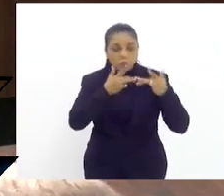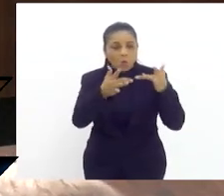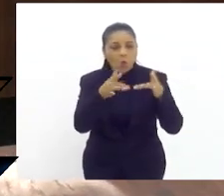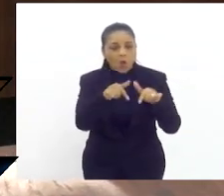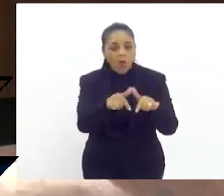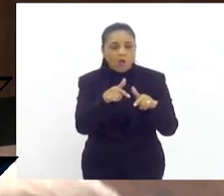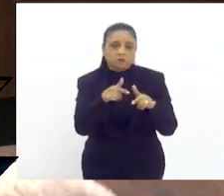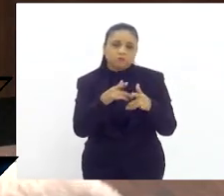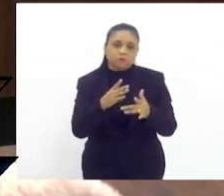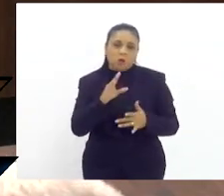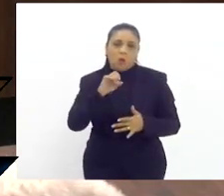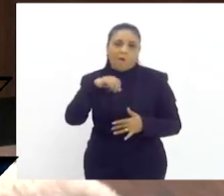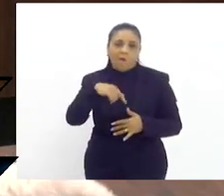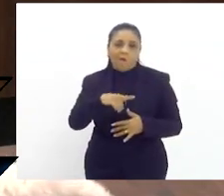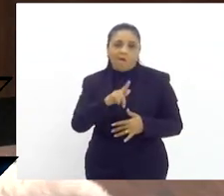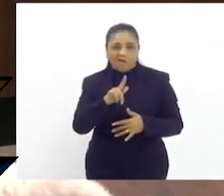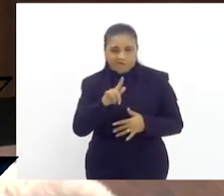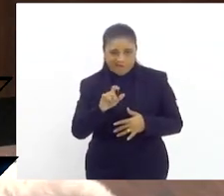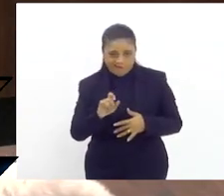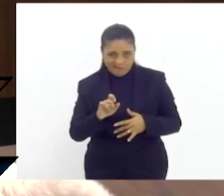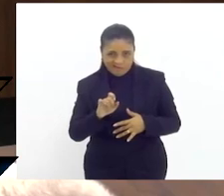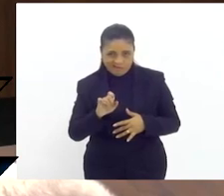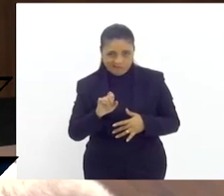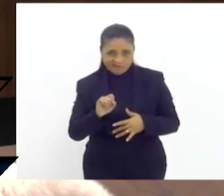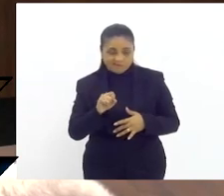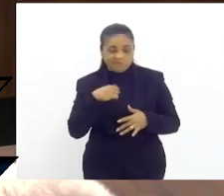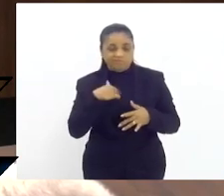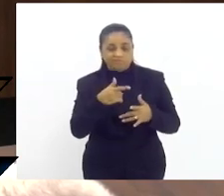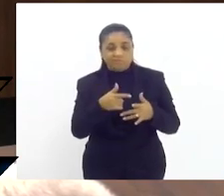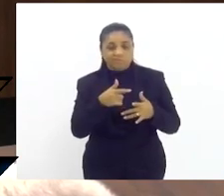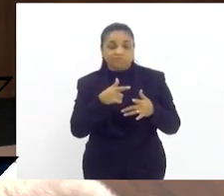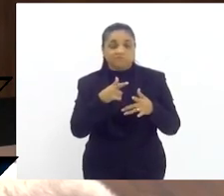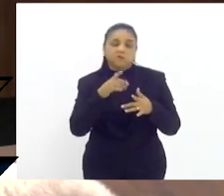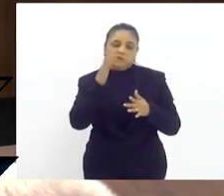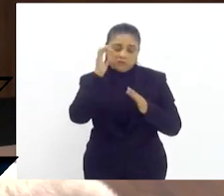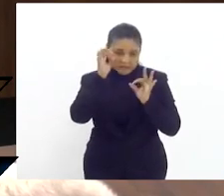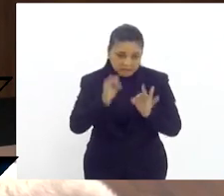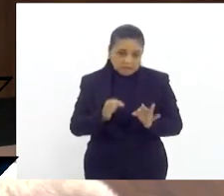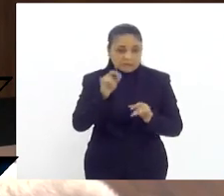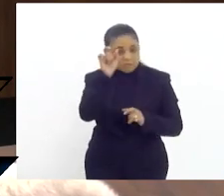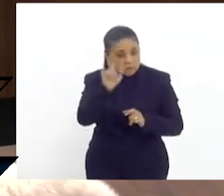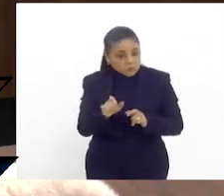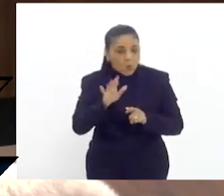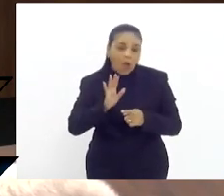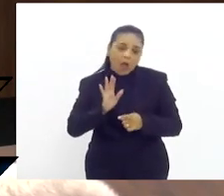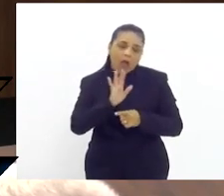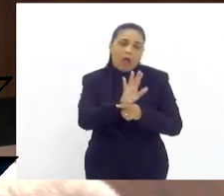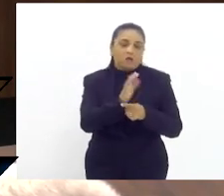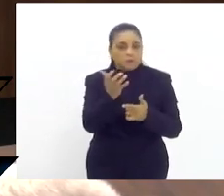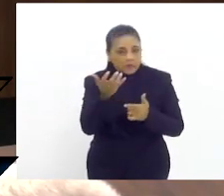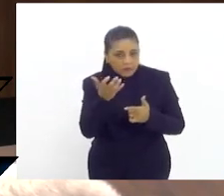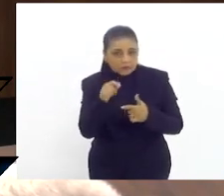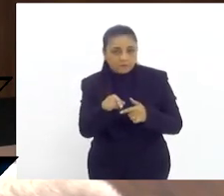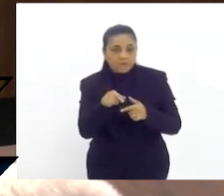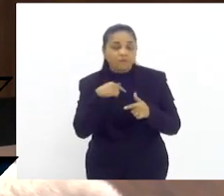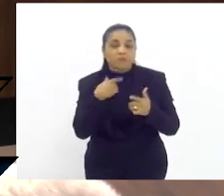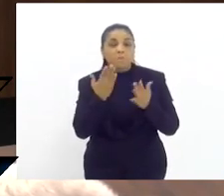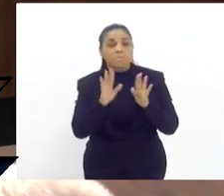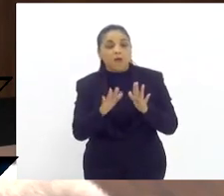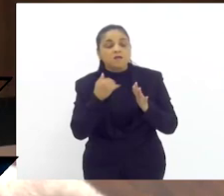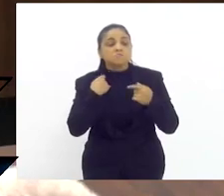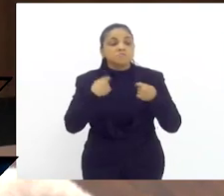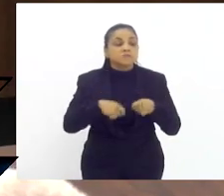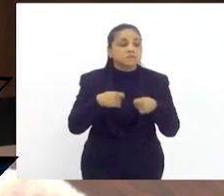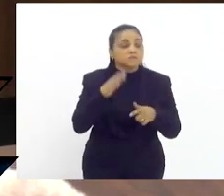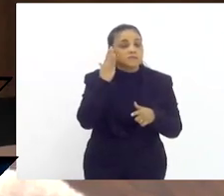instituição eu tenho absoluta certeza que o intuito dessa pessoa é ajudar mas a gente não consegue entender como que essas